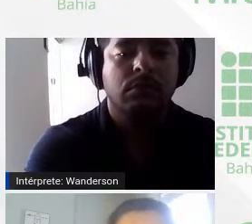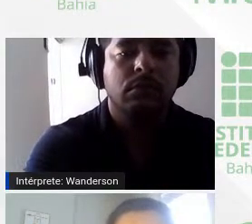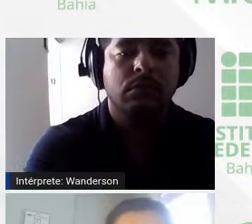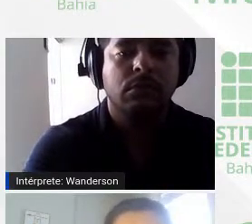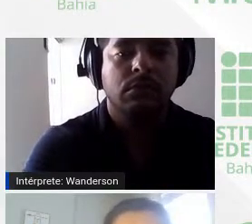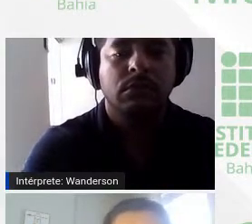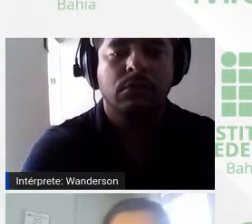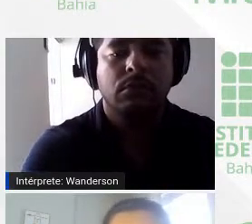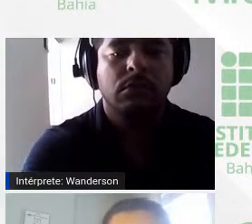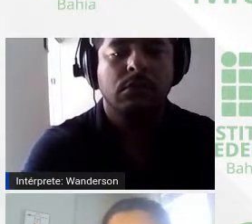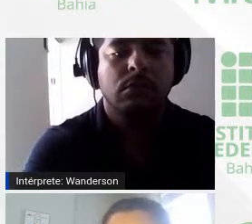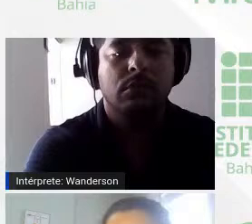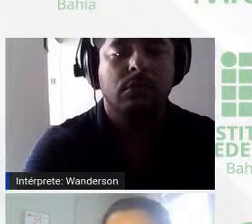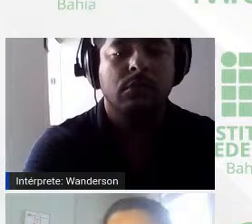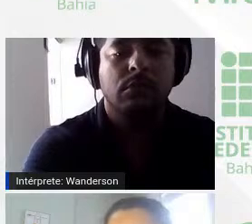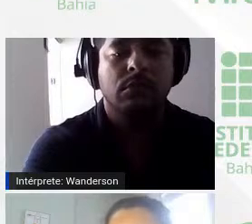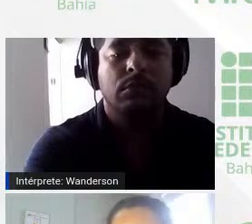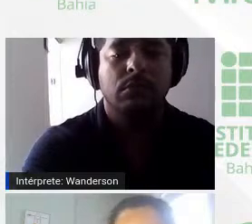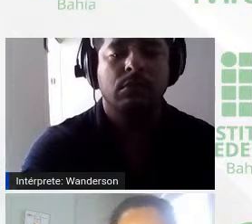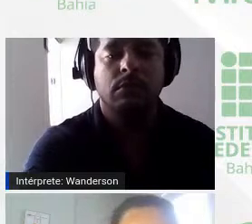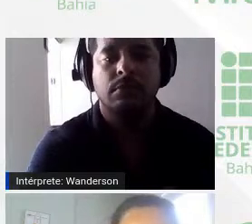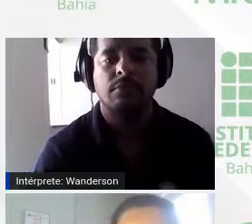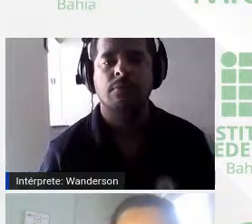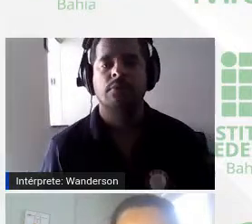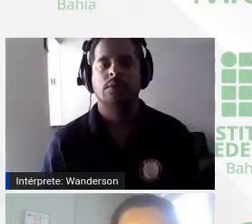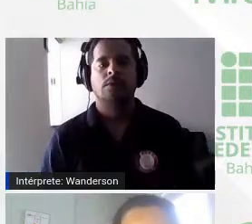De matemática